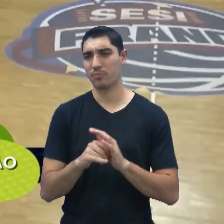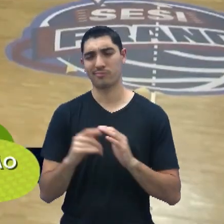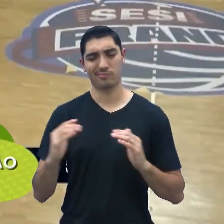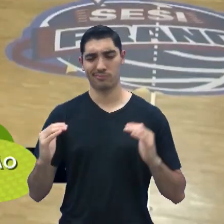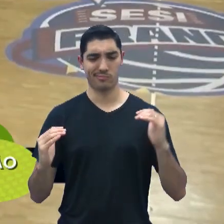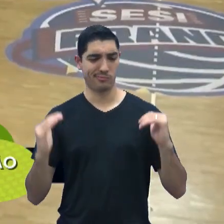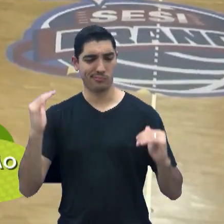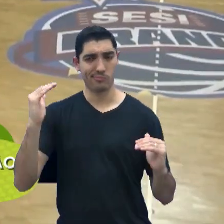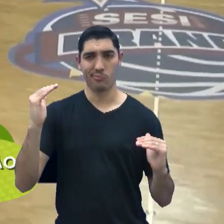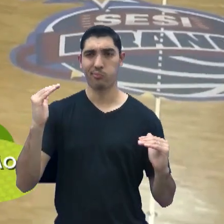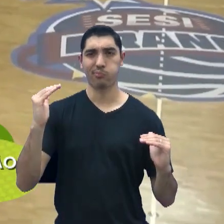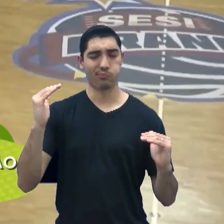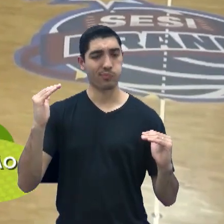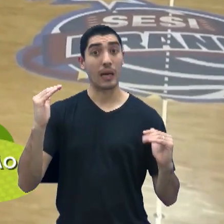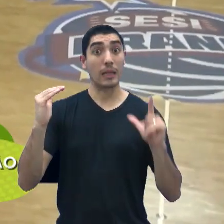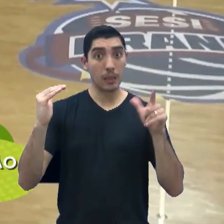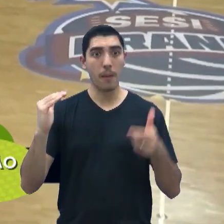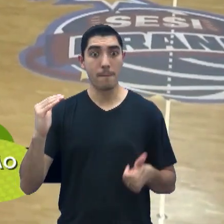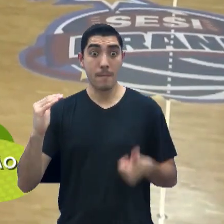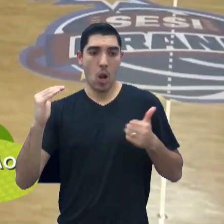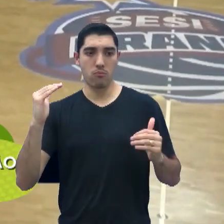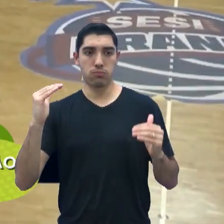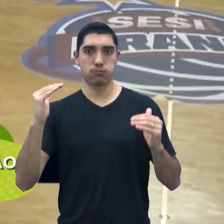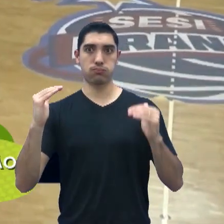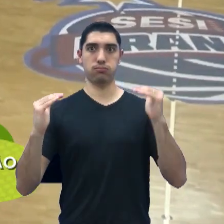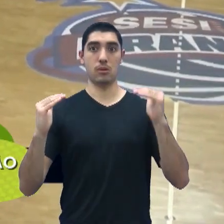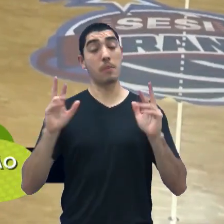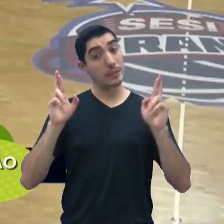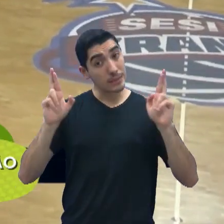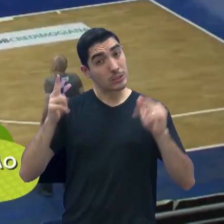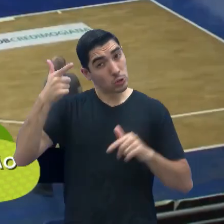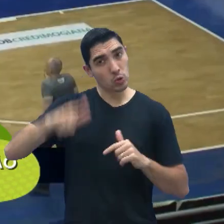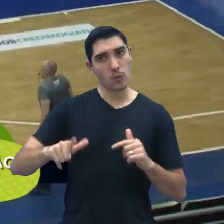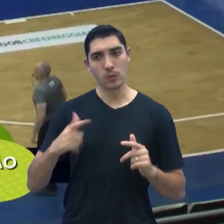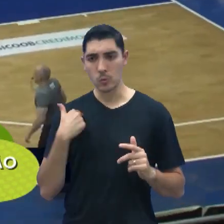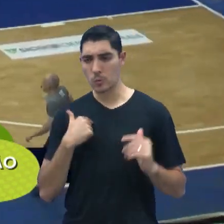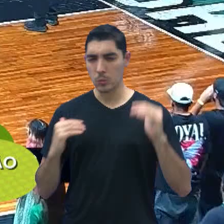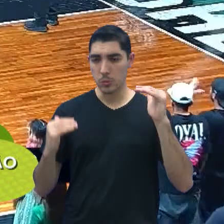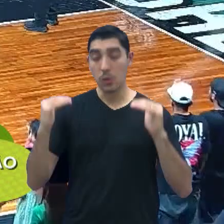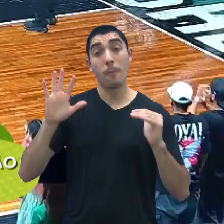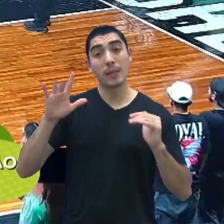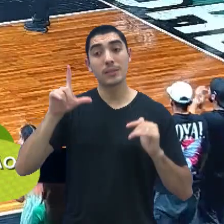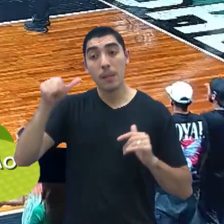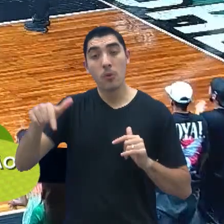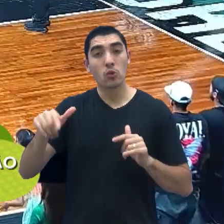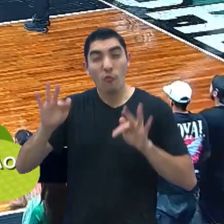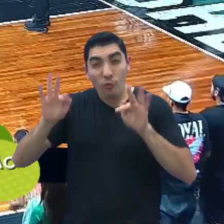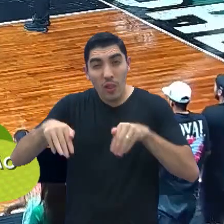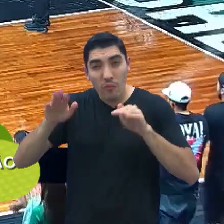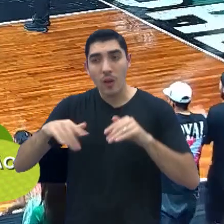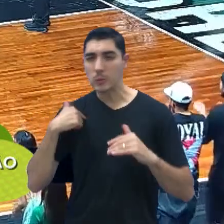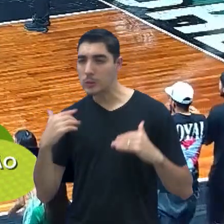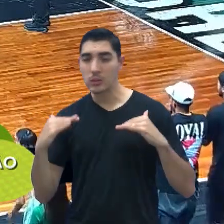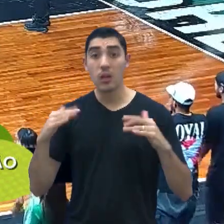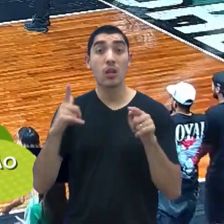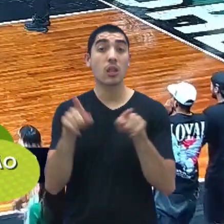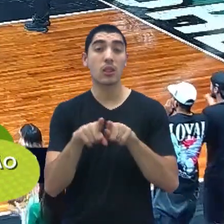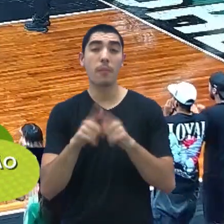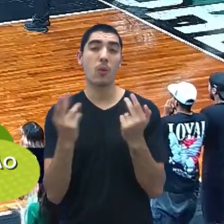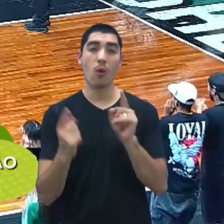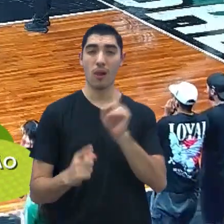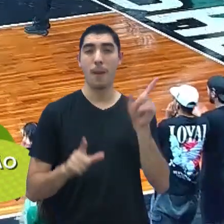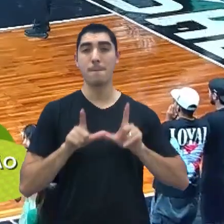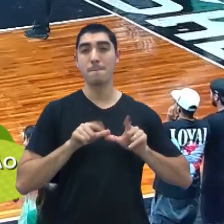igualar lá, muito difícil. Espero que a gente faça um jogo igual, mas que no final do jogo a gente tenha um pouquinho mais de tranquilidade. O jogo de Bauru estava na nossa mão. Nós